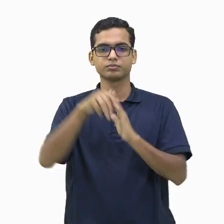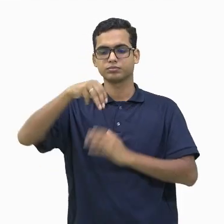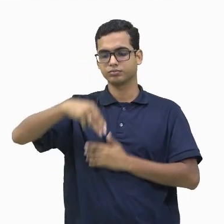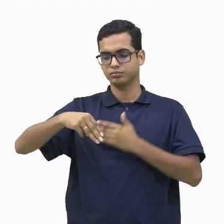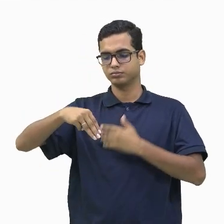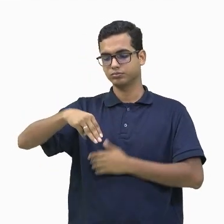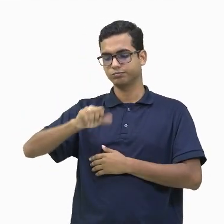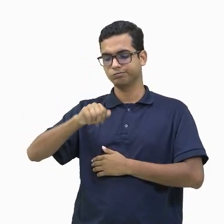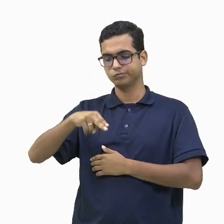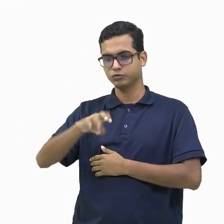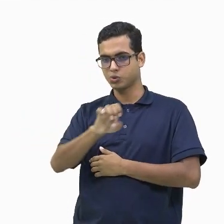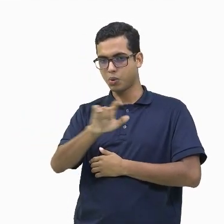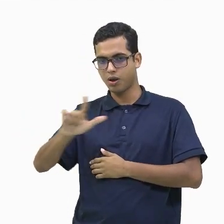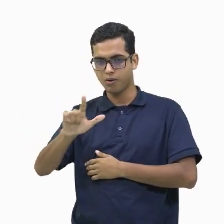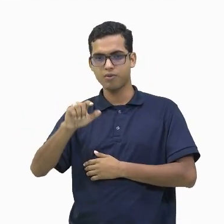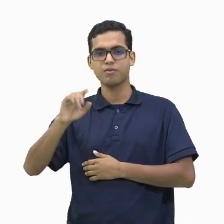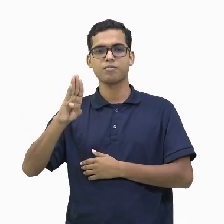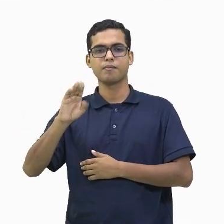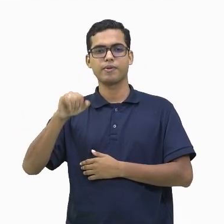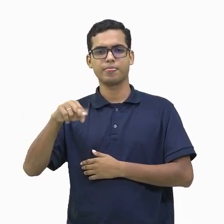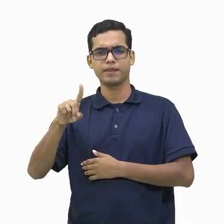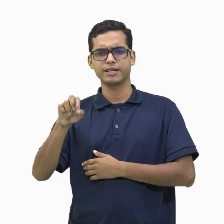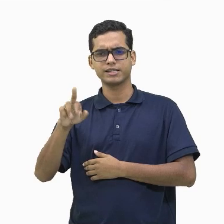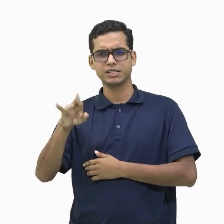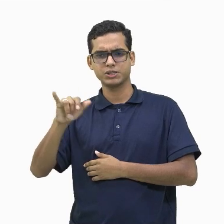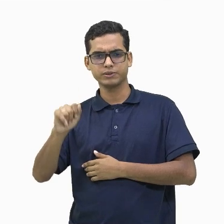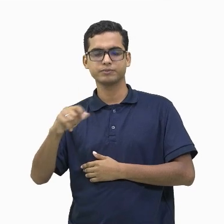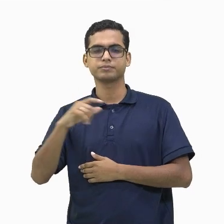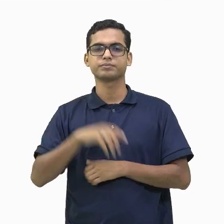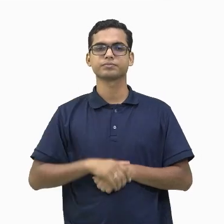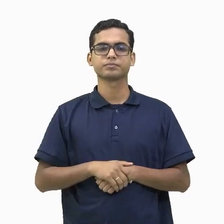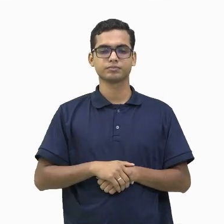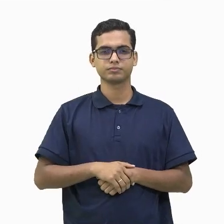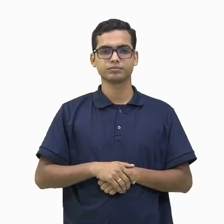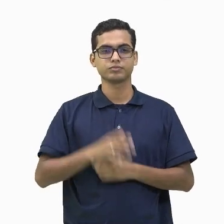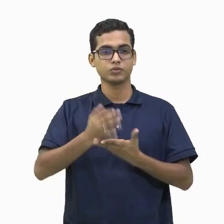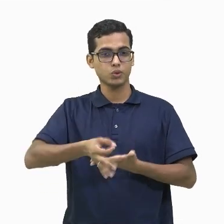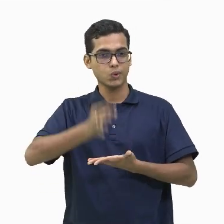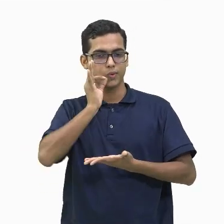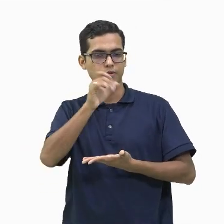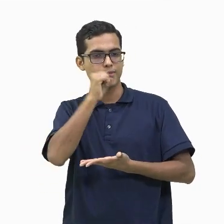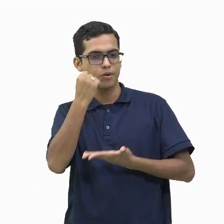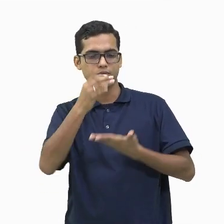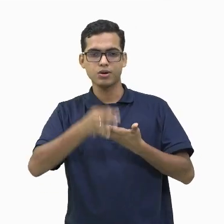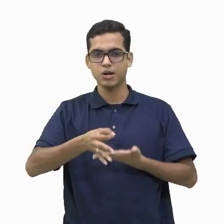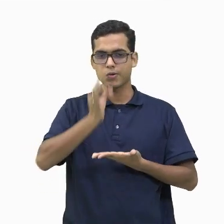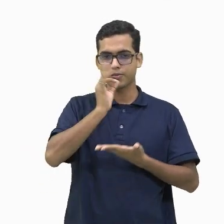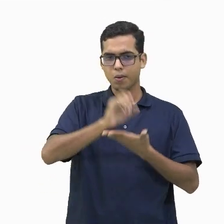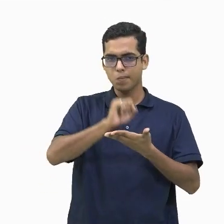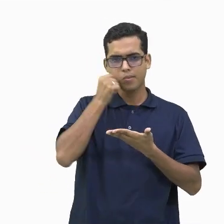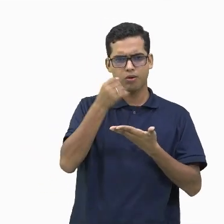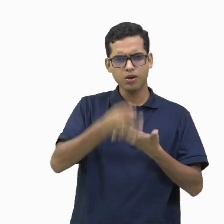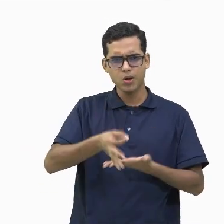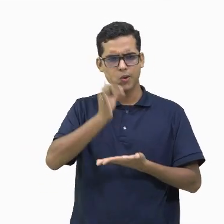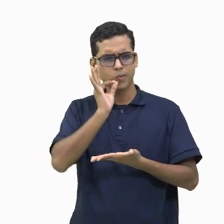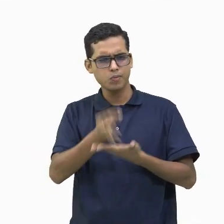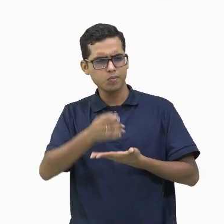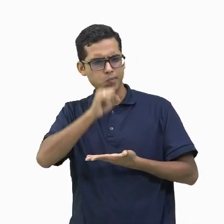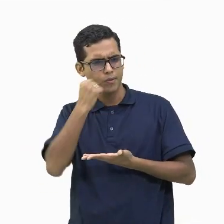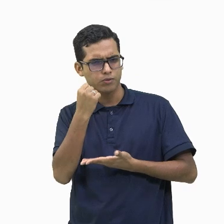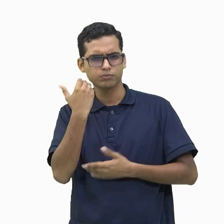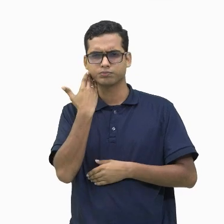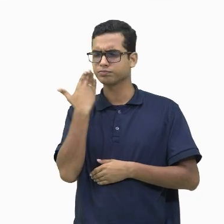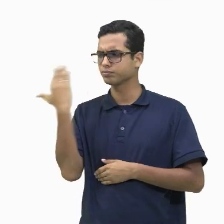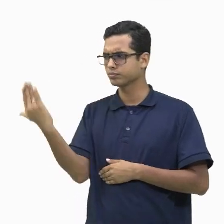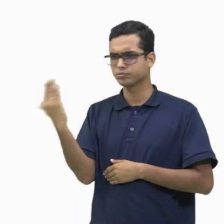que os 3 primeiros versos dizem a mesma coisa. Café com pão, café com pão, café com pão. Virgem Maria, que foi isso,